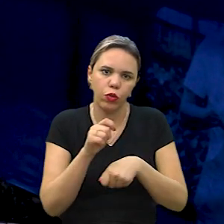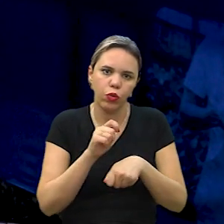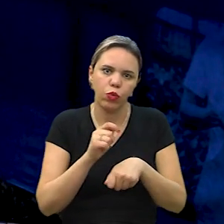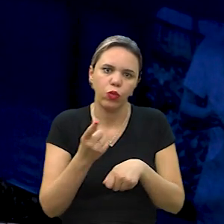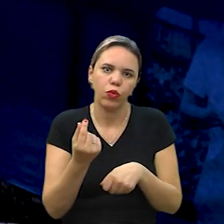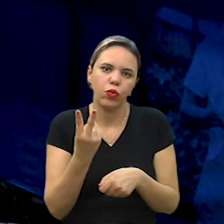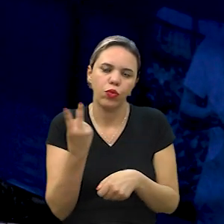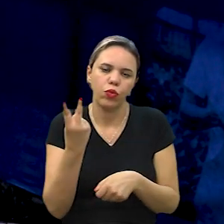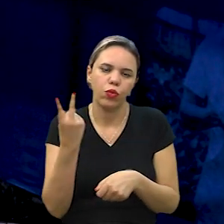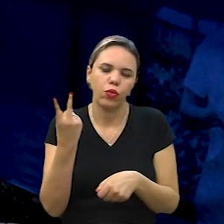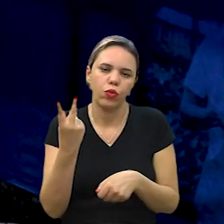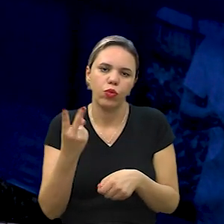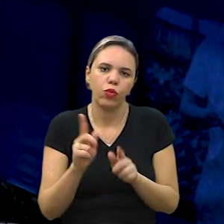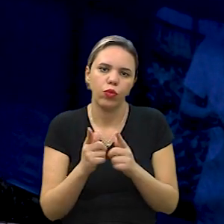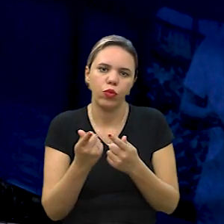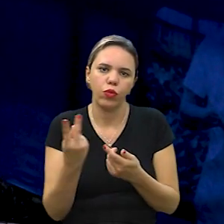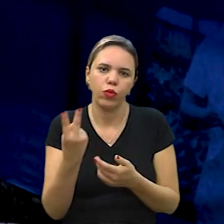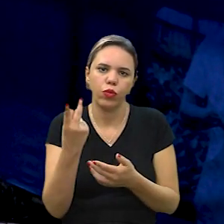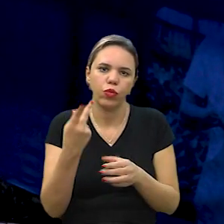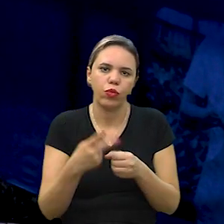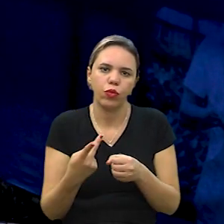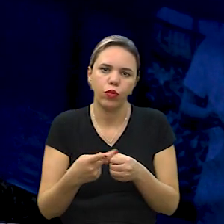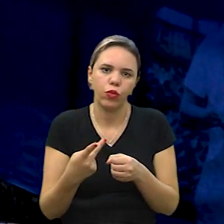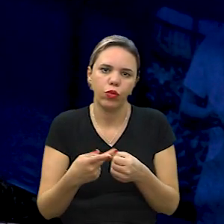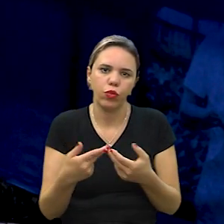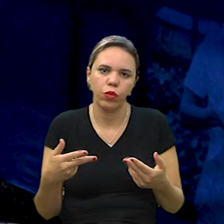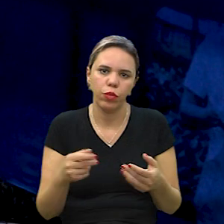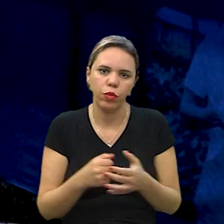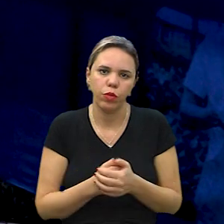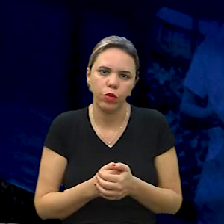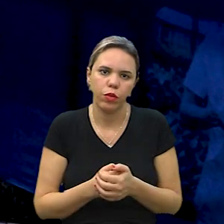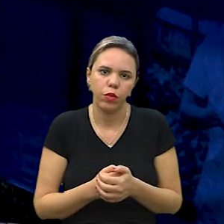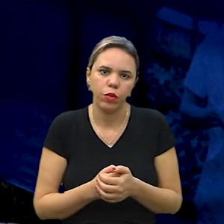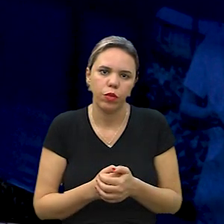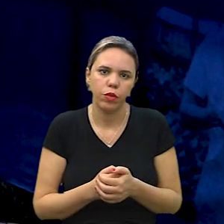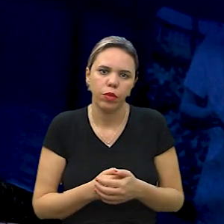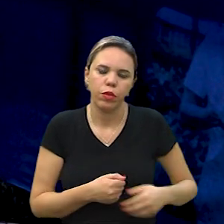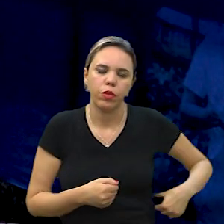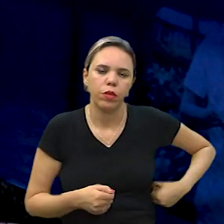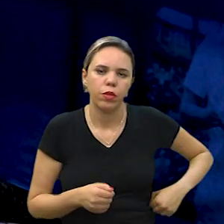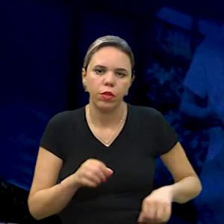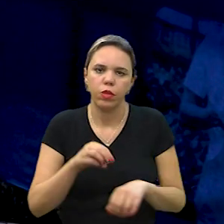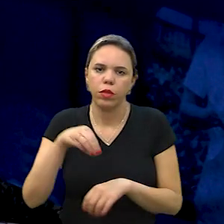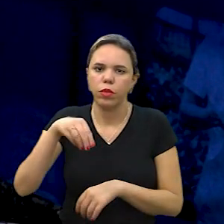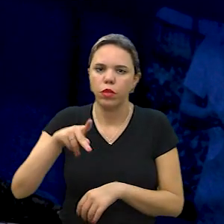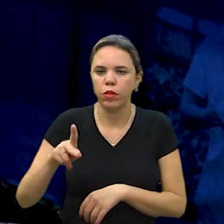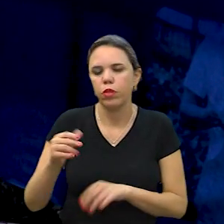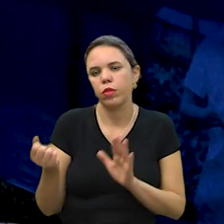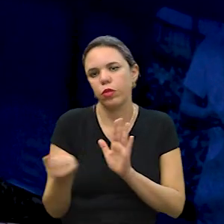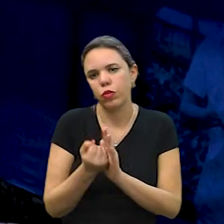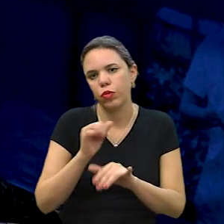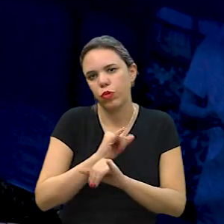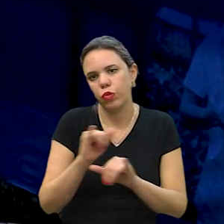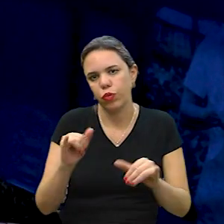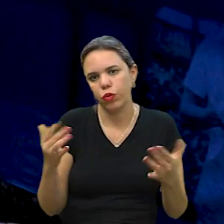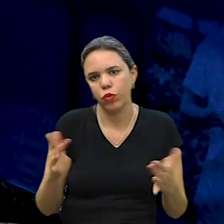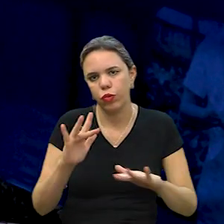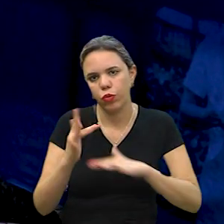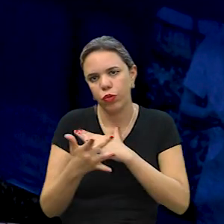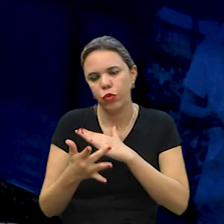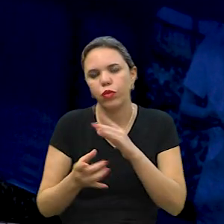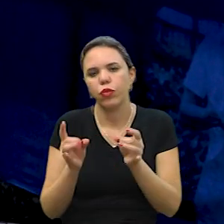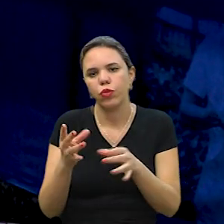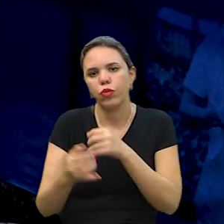de custos, gestão de precificação de produtos, marketing digital, principalmente